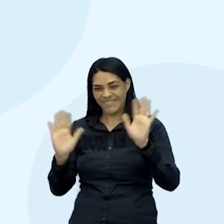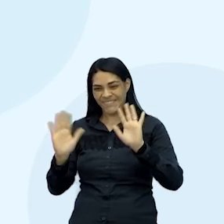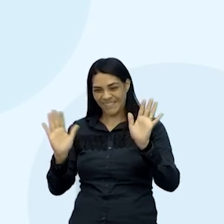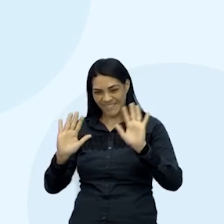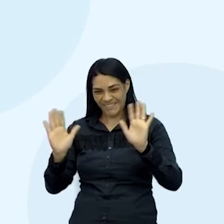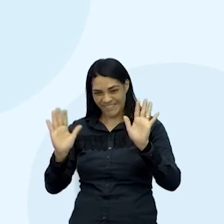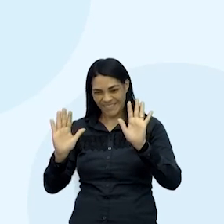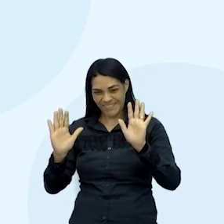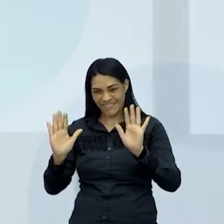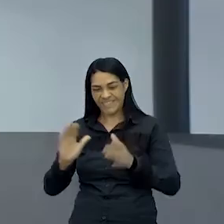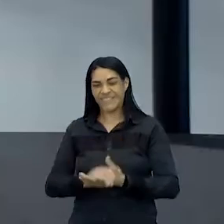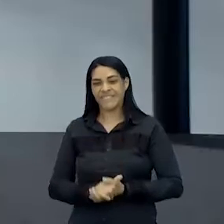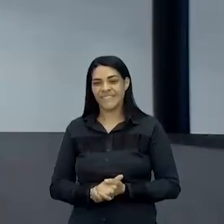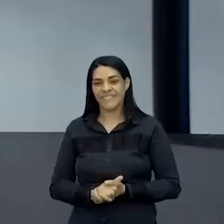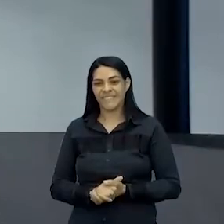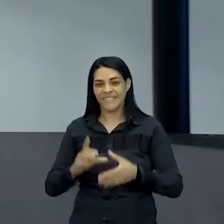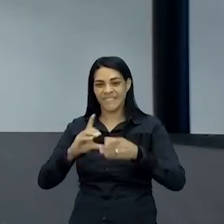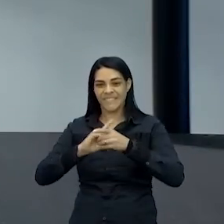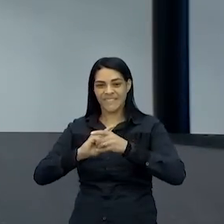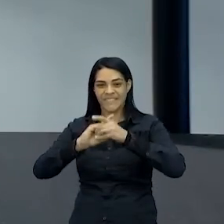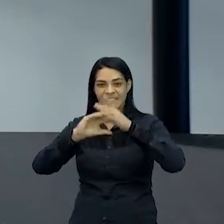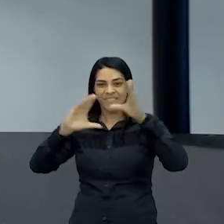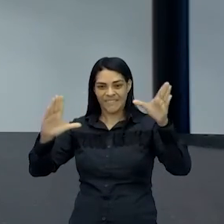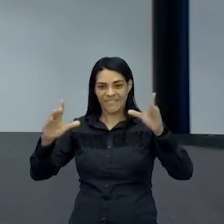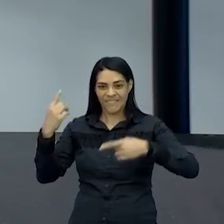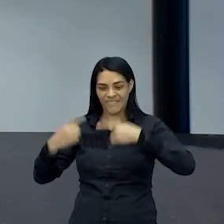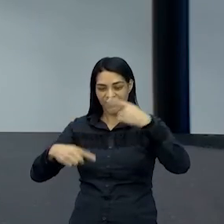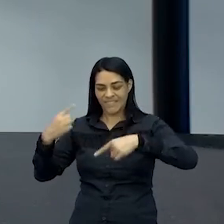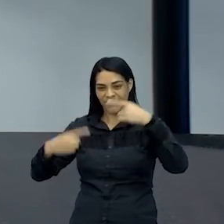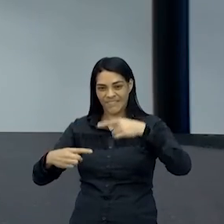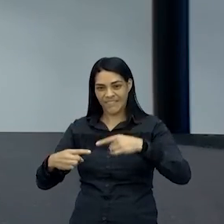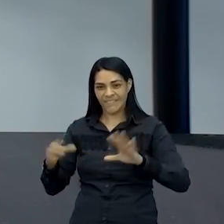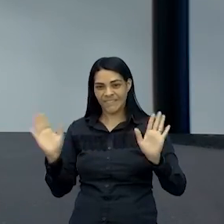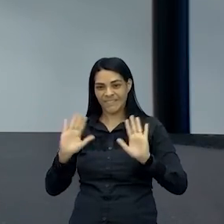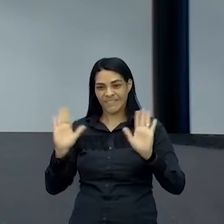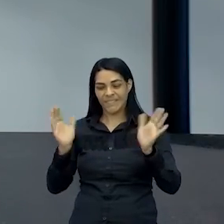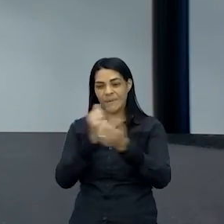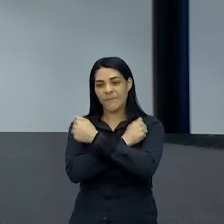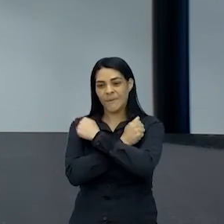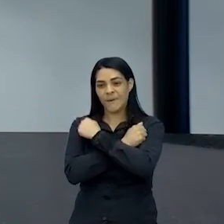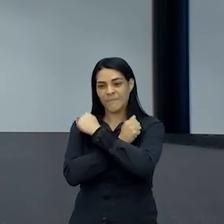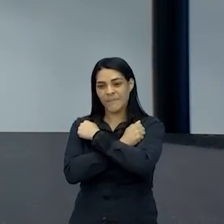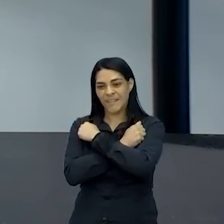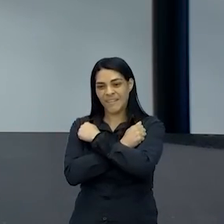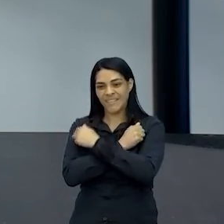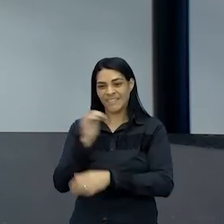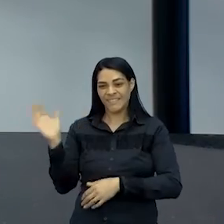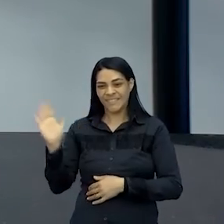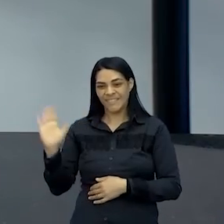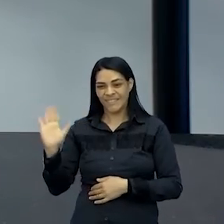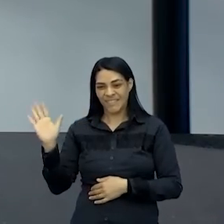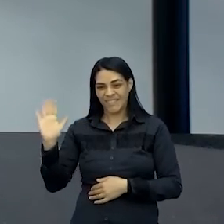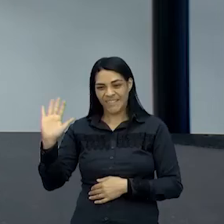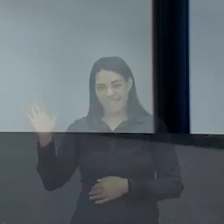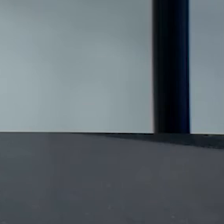mais a respeito da democracia e da política. Beleza? Um abração, se cuidem e até mais. Tchau, tchau.